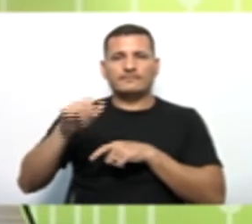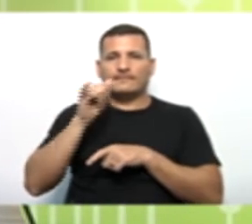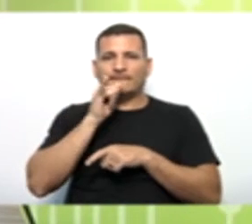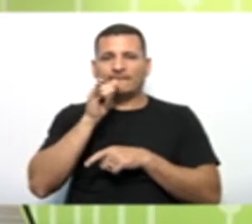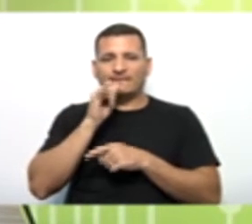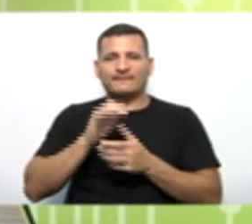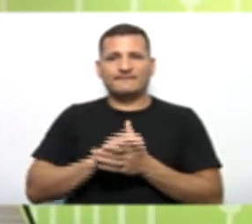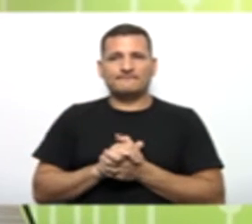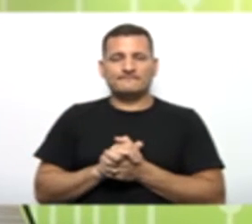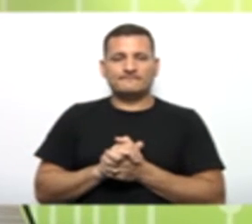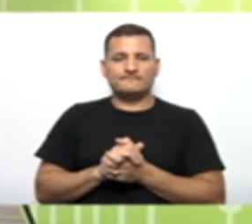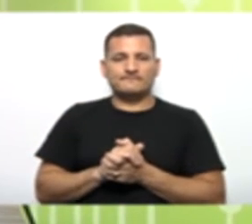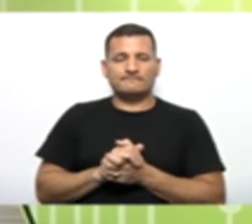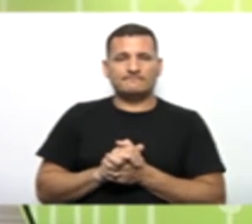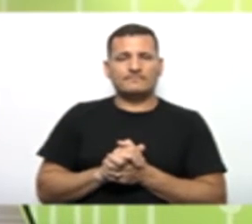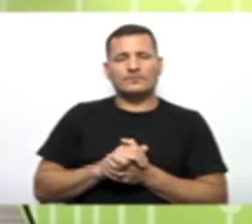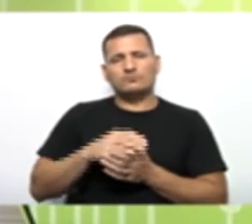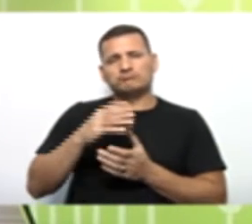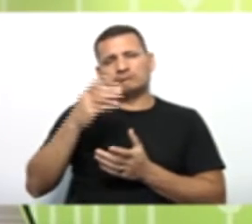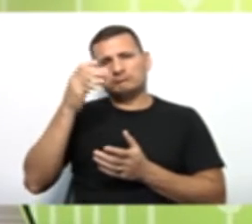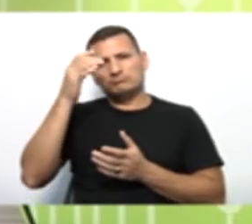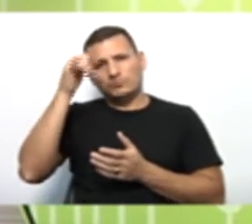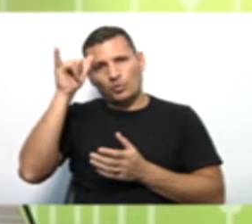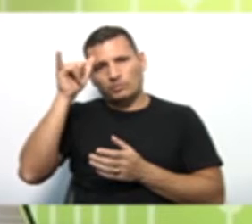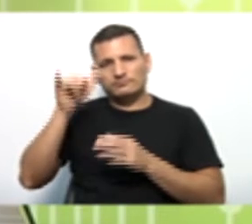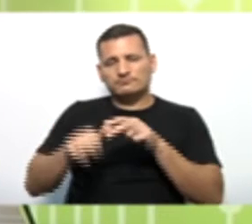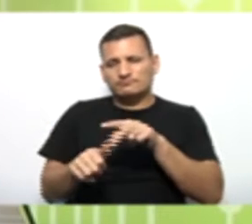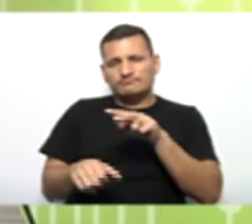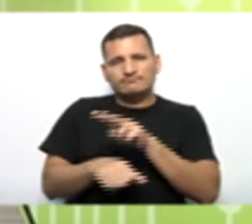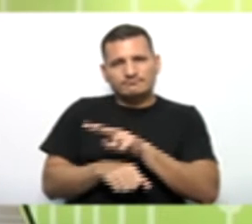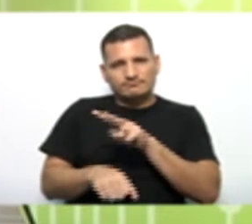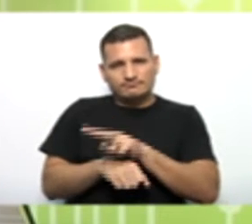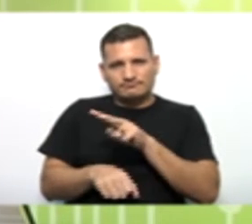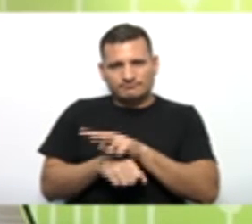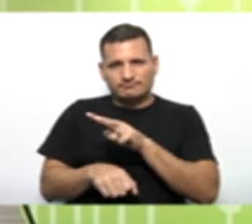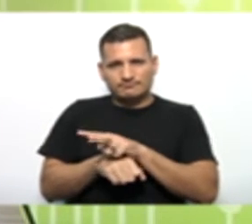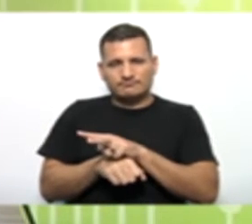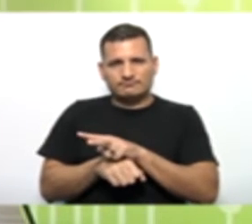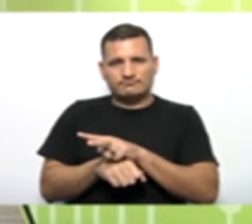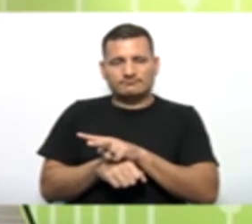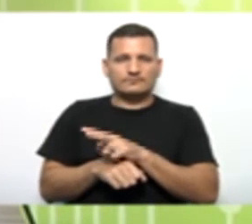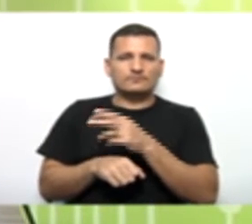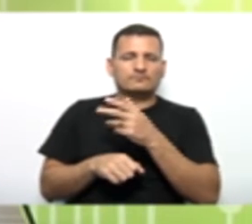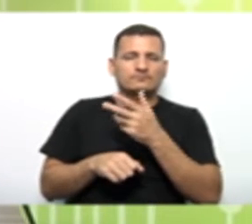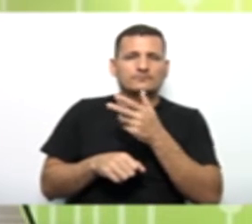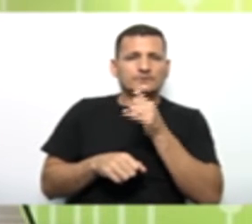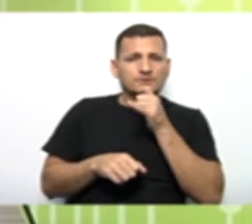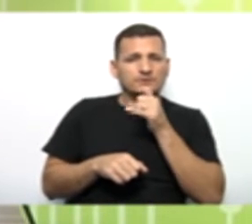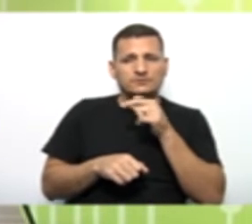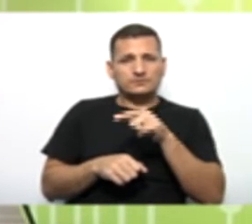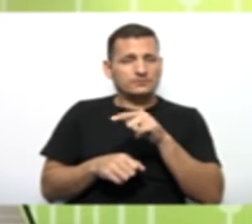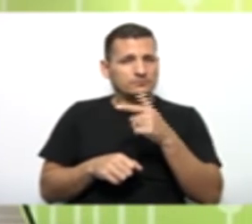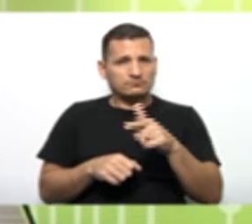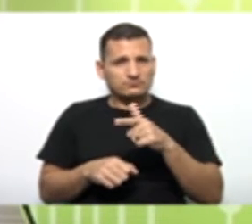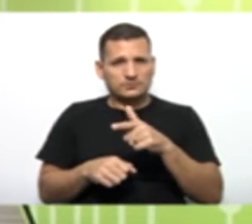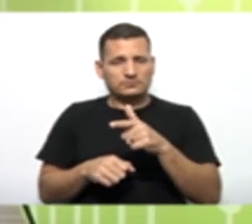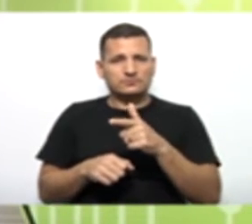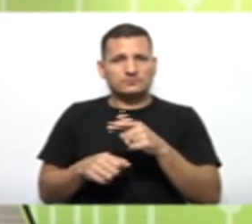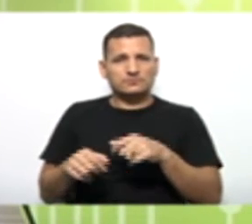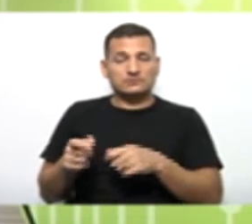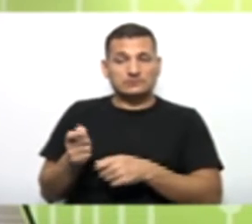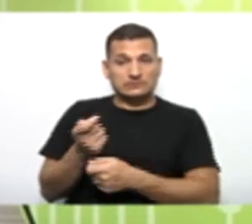um proprietário que cria gado, um pecuarista, se ele não promover uma gestão ambiental, ele pode